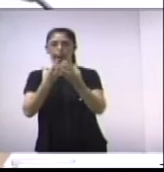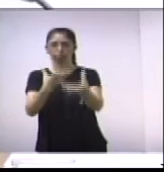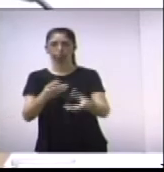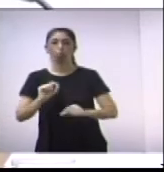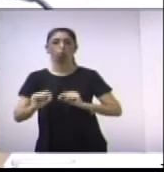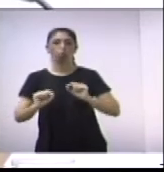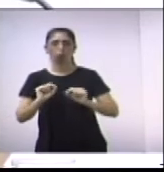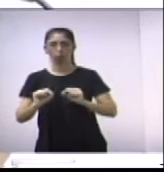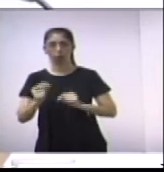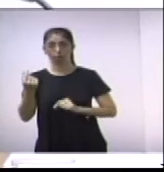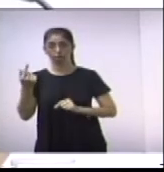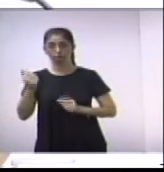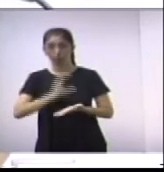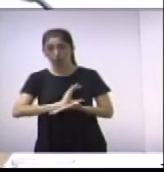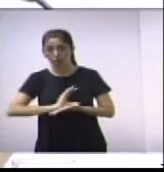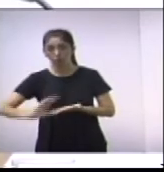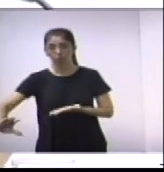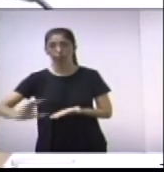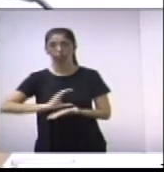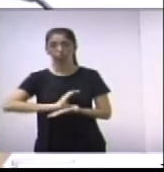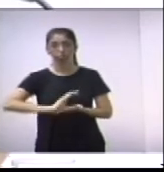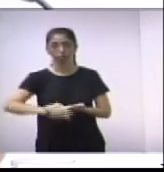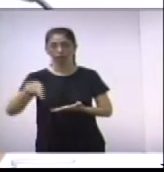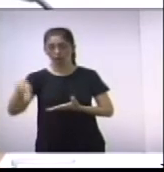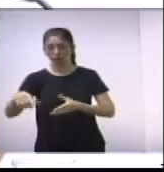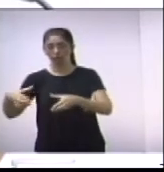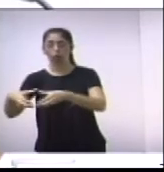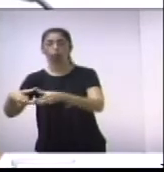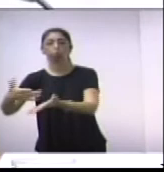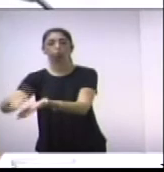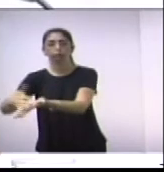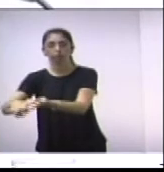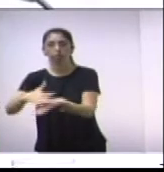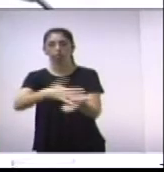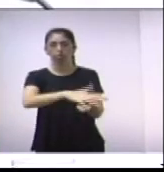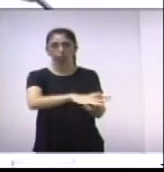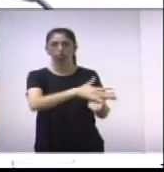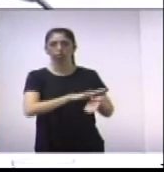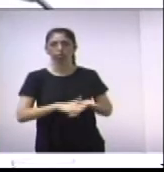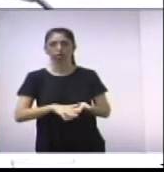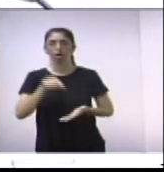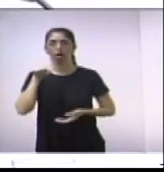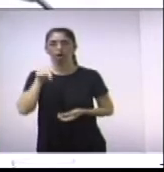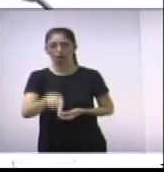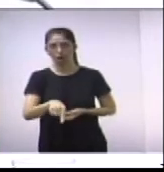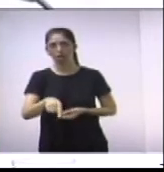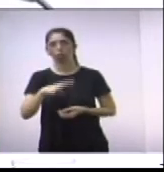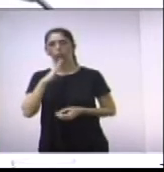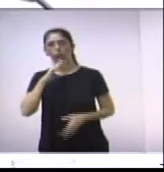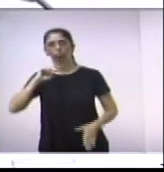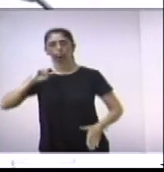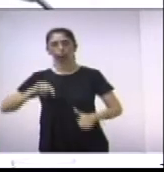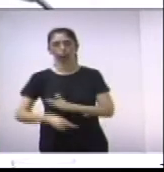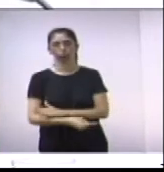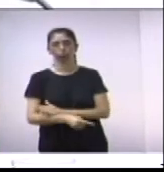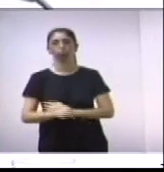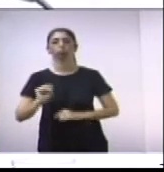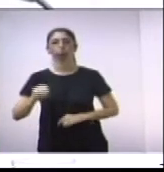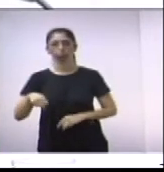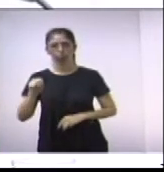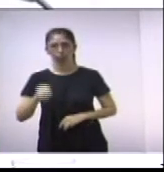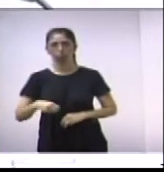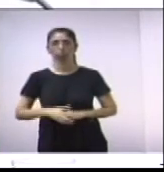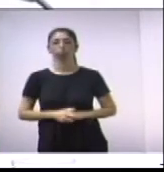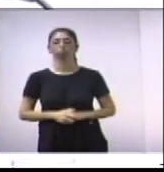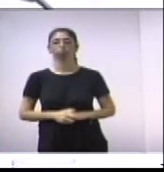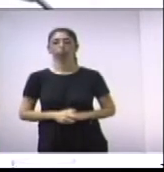verbas públicas às escolas de samba foi amplamente divulgada pela imprensa e era conhecimento geral, até porque o desfile das escolas de samba